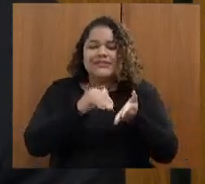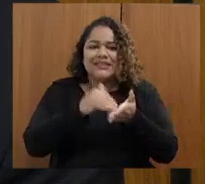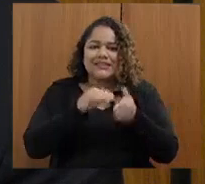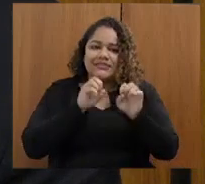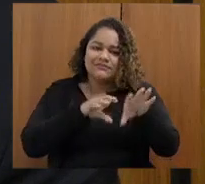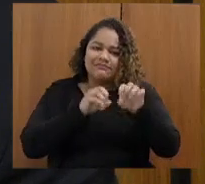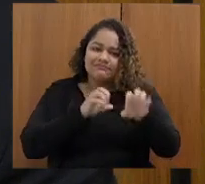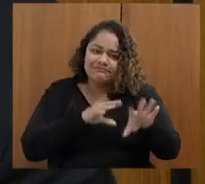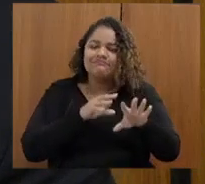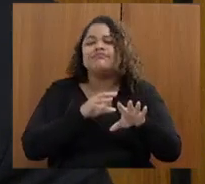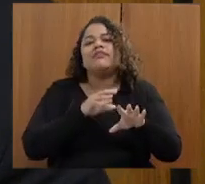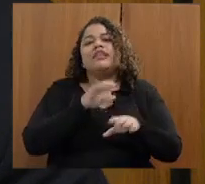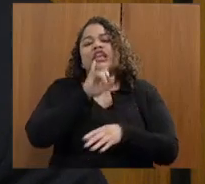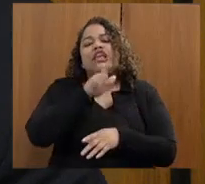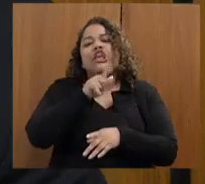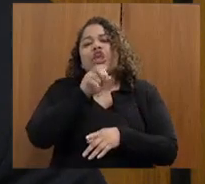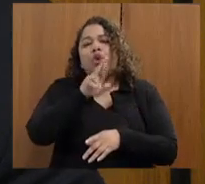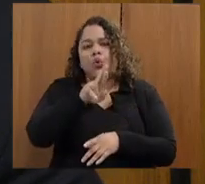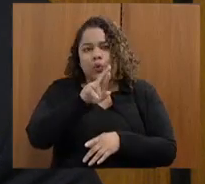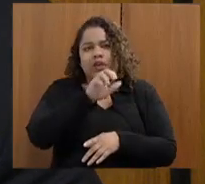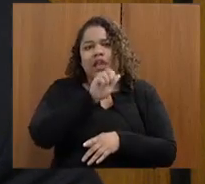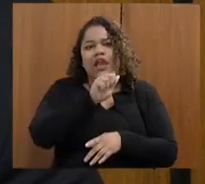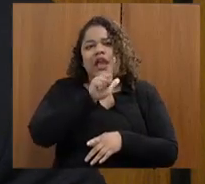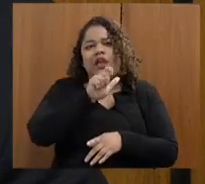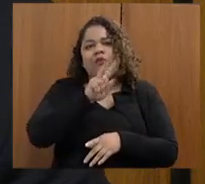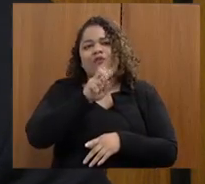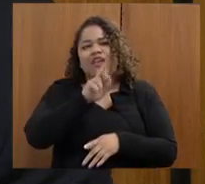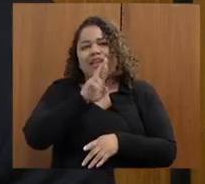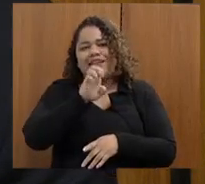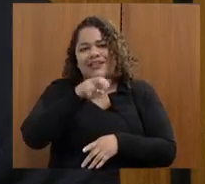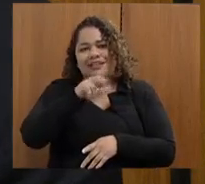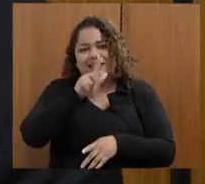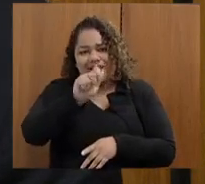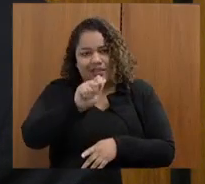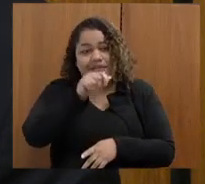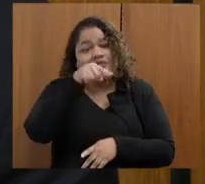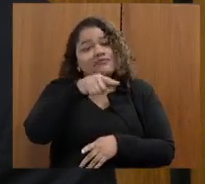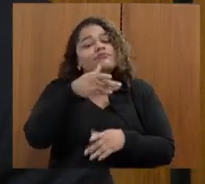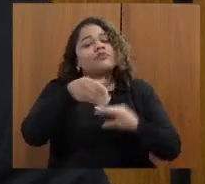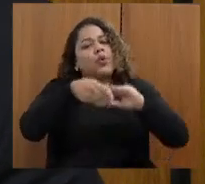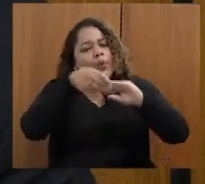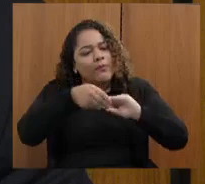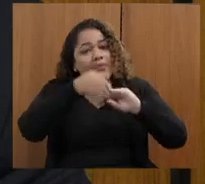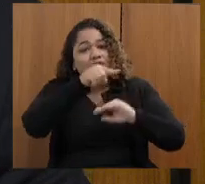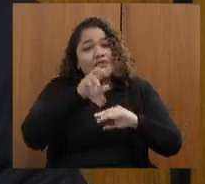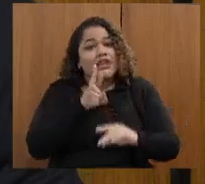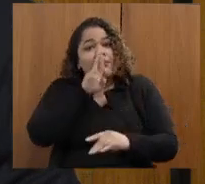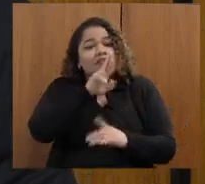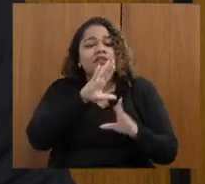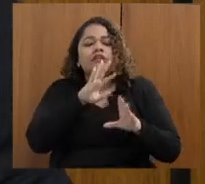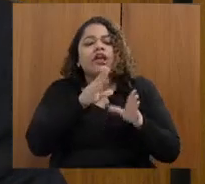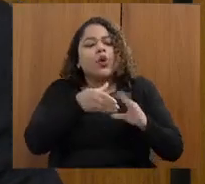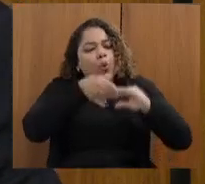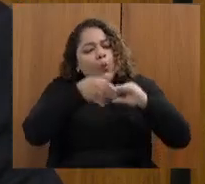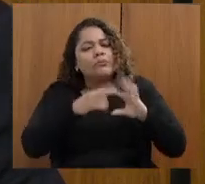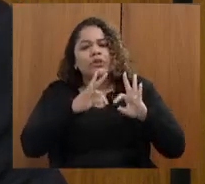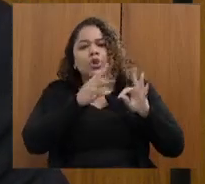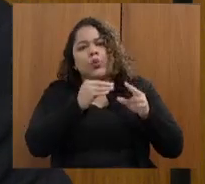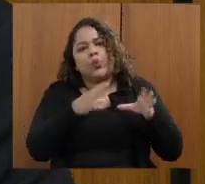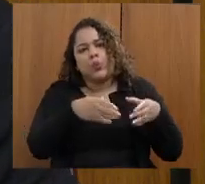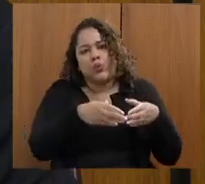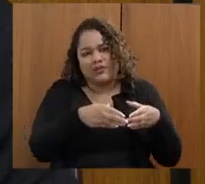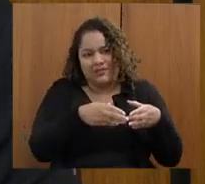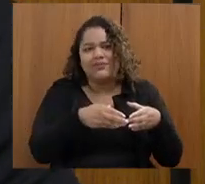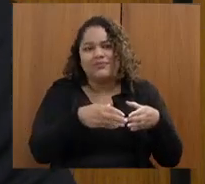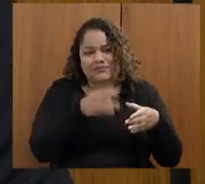Alvarenga e através do Senhor cumprimentar toda a equipe da Secretária de Educação aqui presente e saudar todos